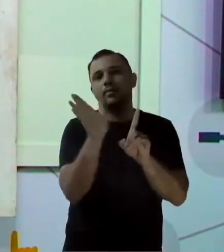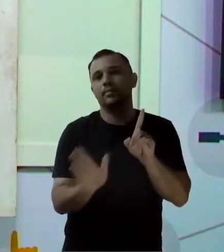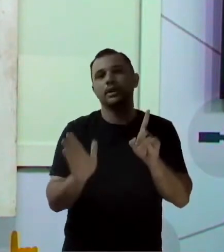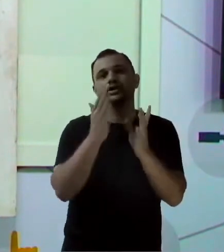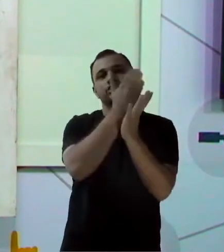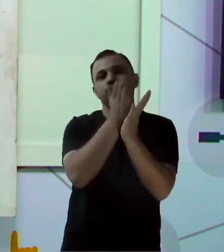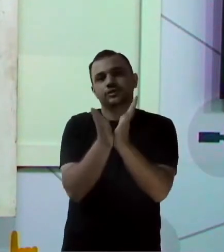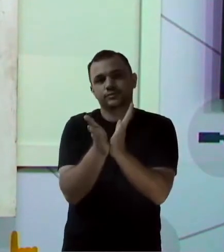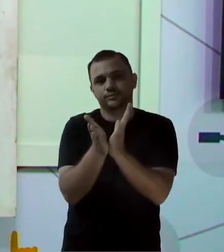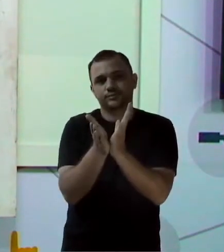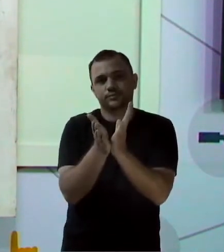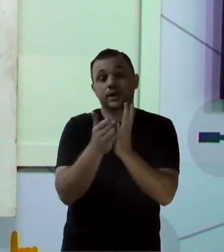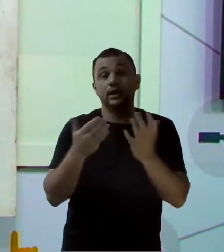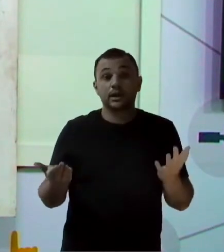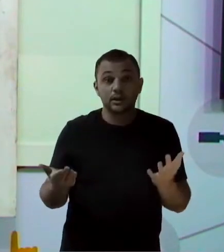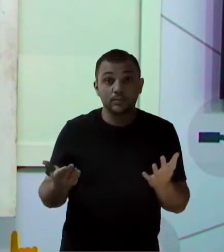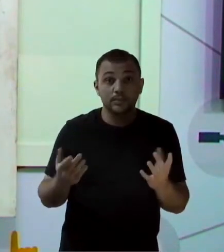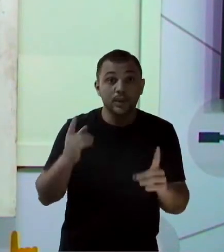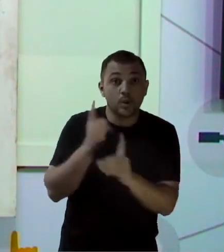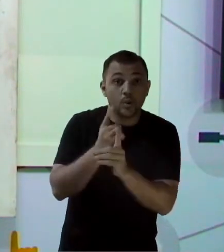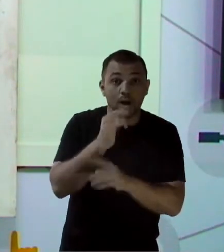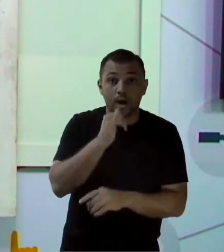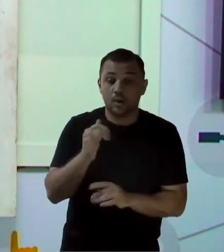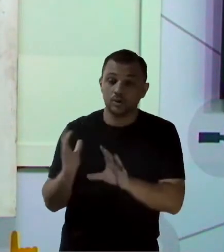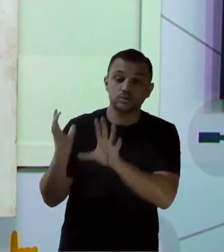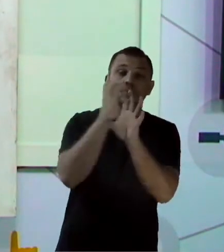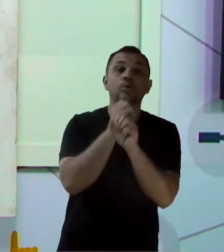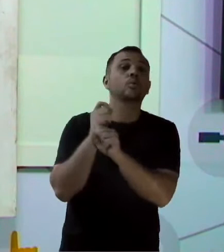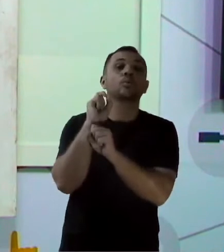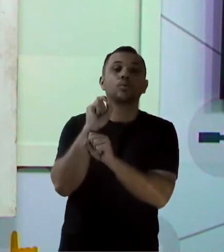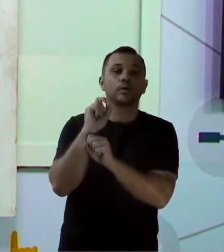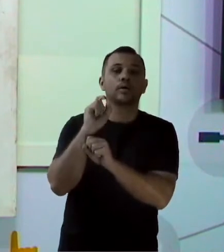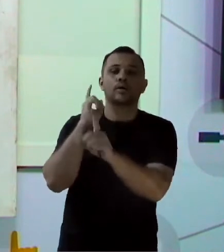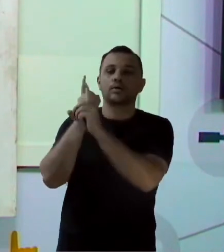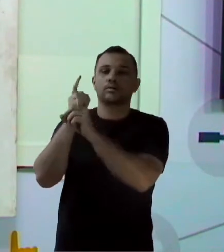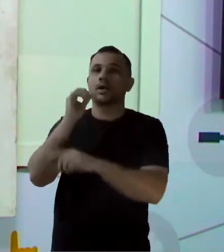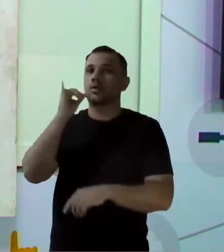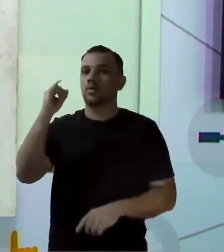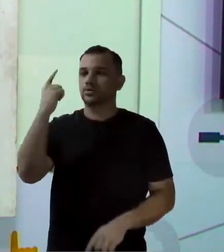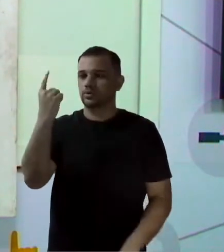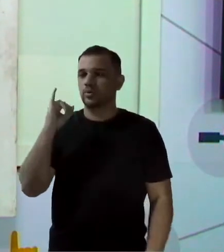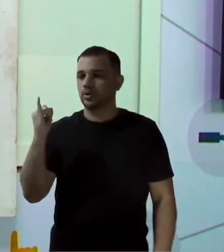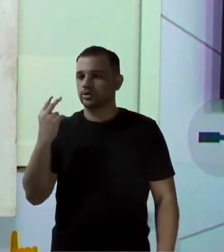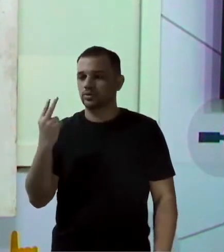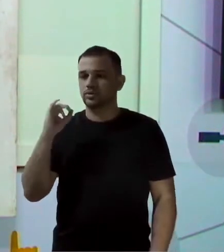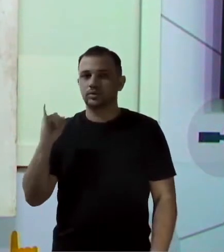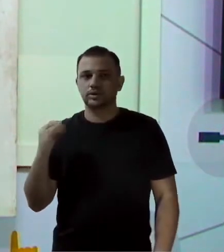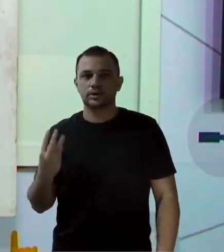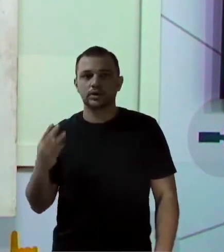Então, I total vai ser I1 mais I2 mais I3, se tiver mais correntes, mais